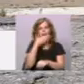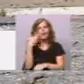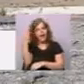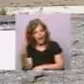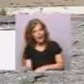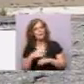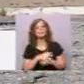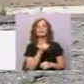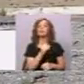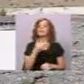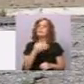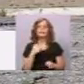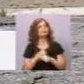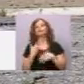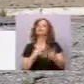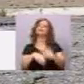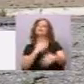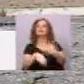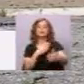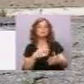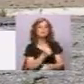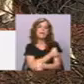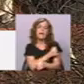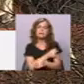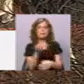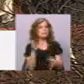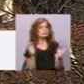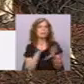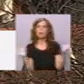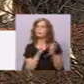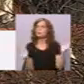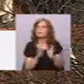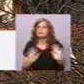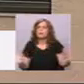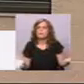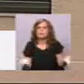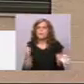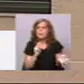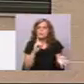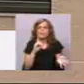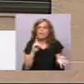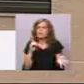mercado dinamizou e a maioria das casas vende-se em menos de meio ano. Só